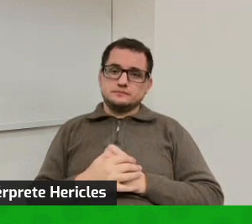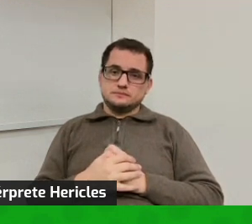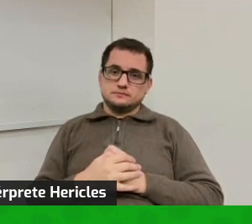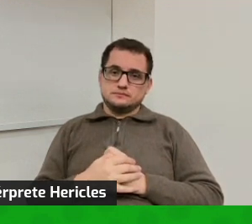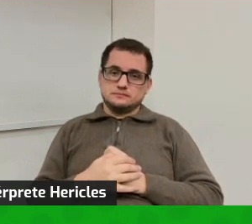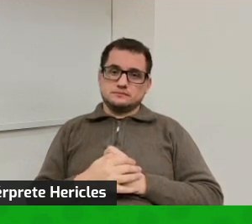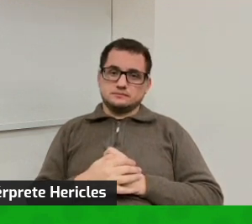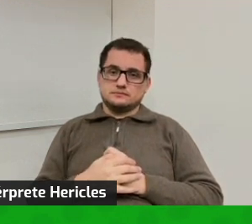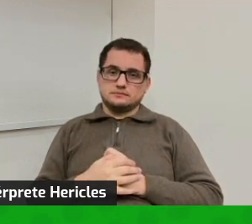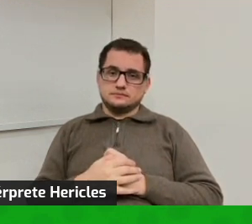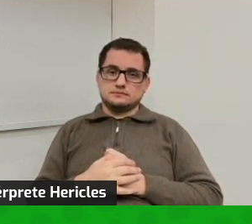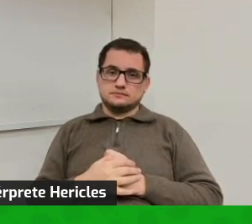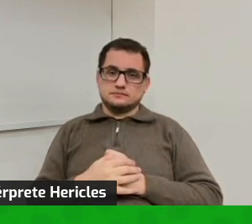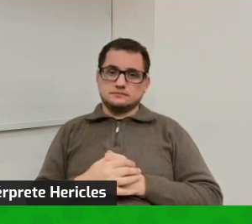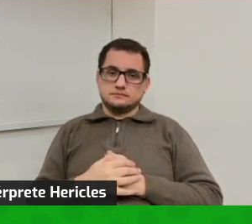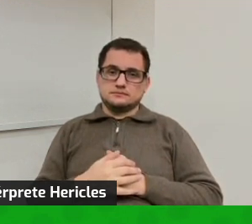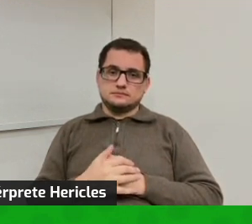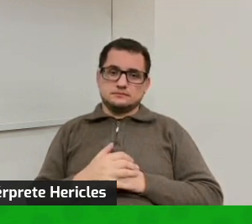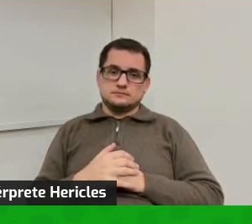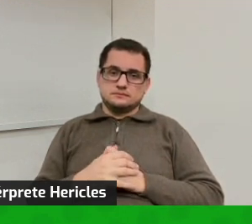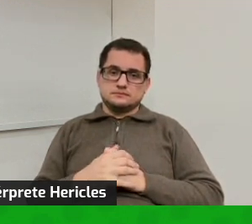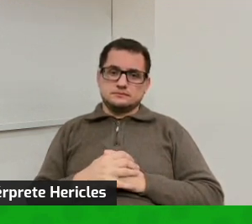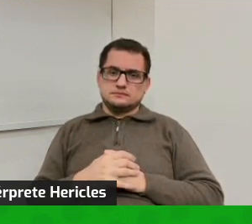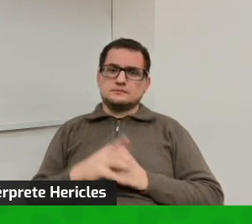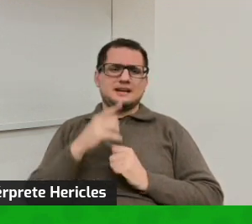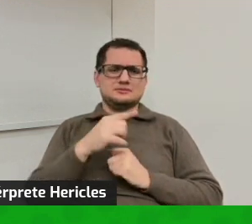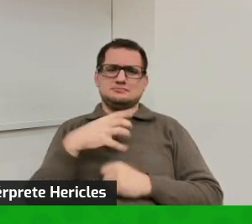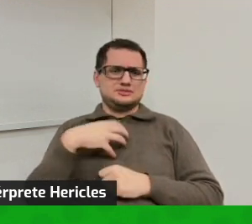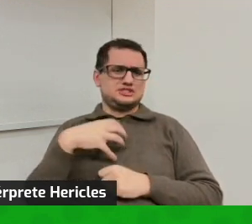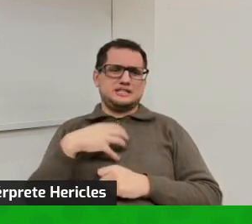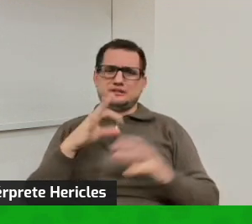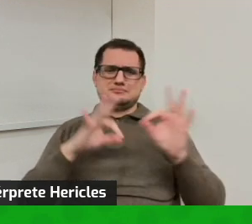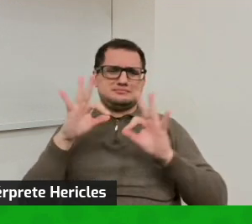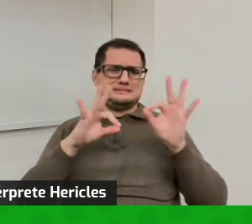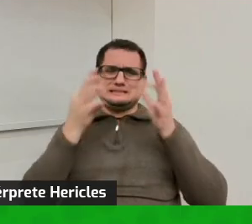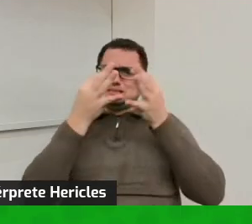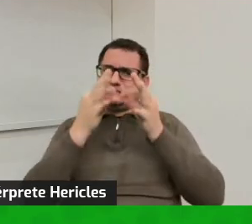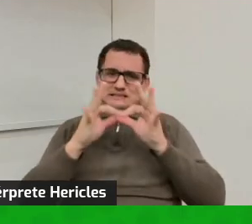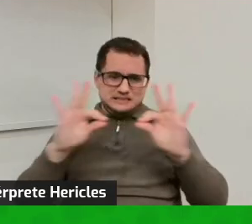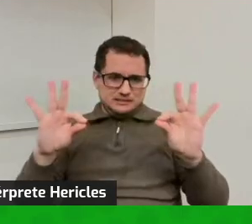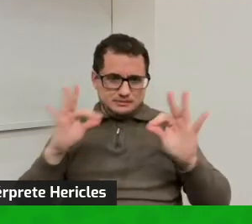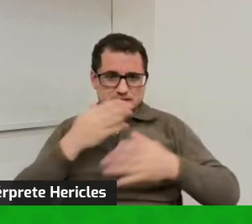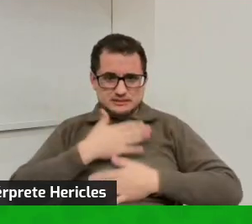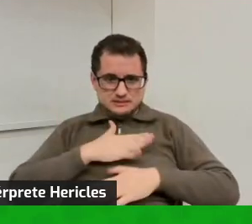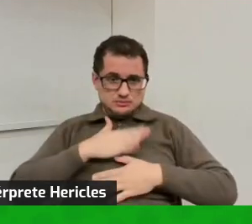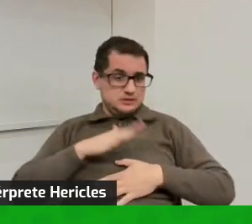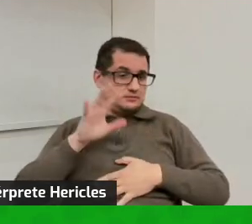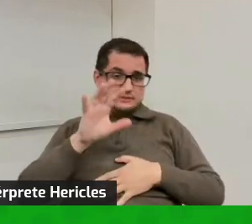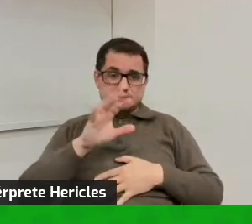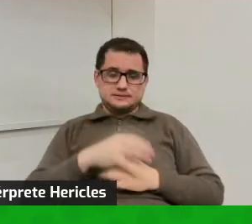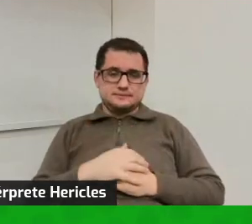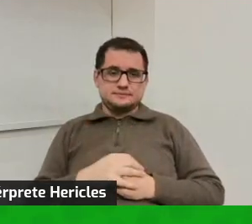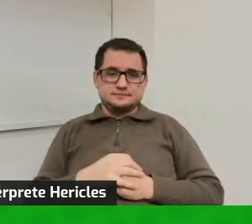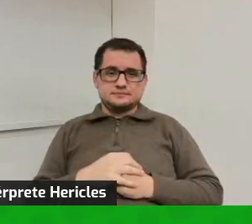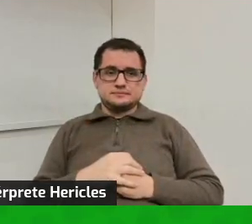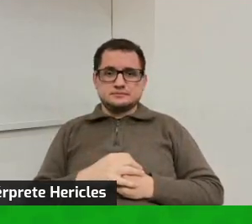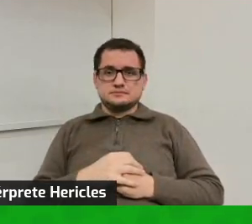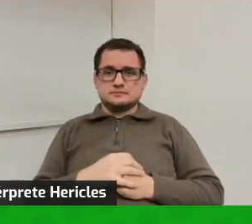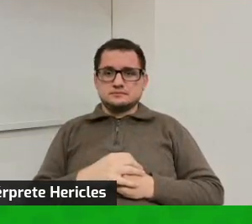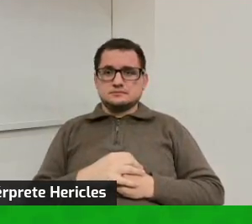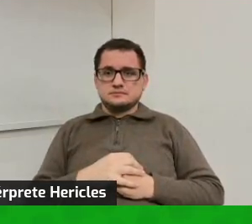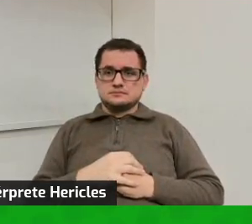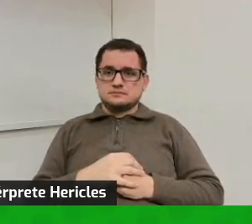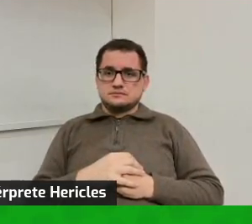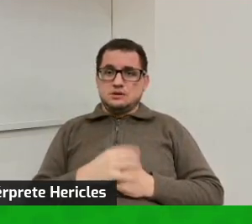a minha mala direta. Então, é bem simples, é bem tranquilo de fazer, e é isso. Ah, tá. Então agora eu fiz a